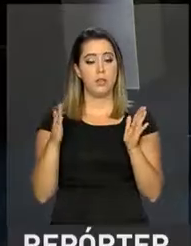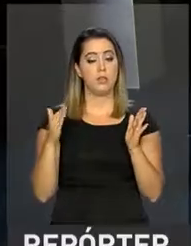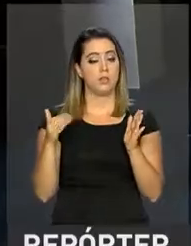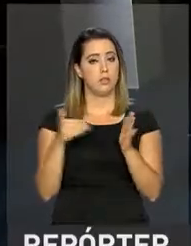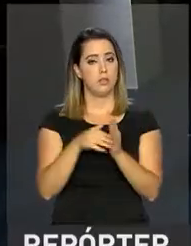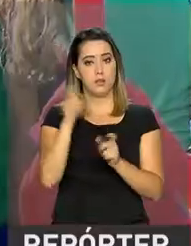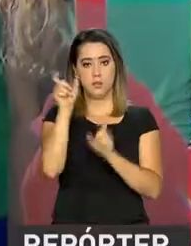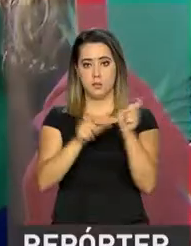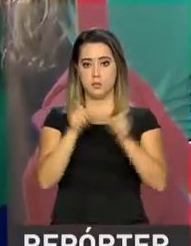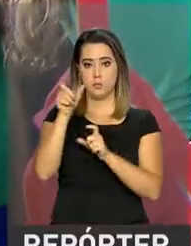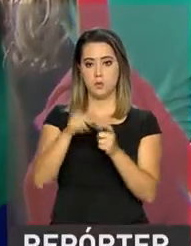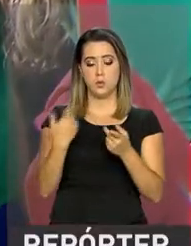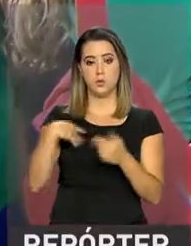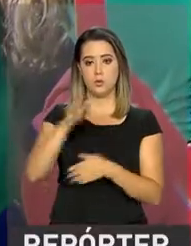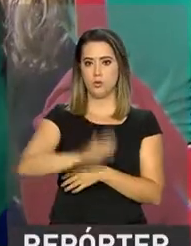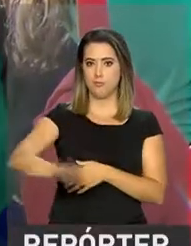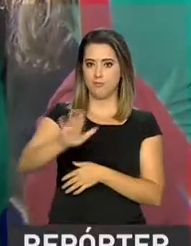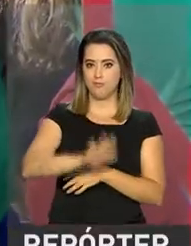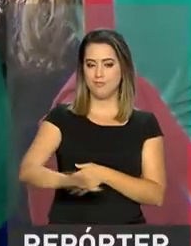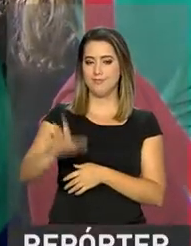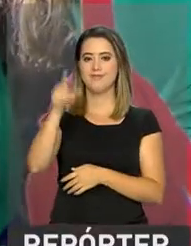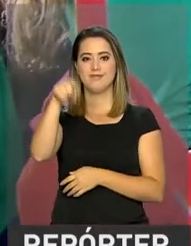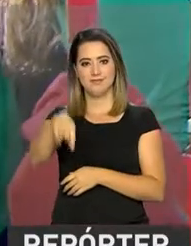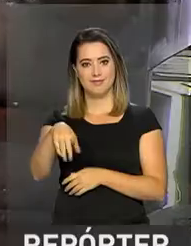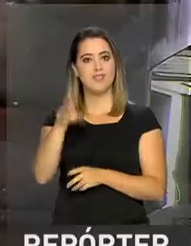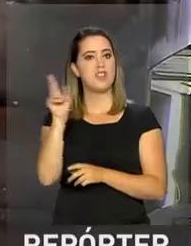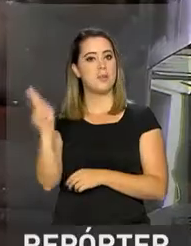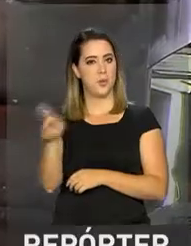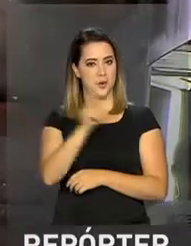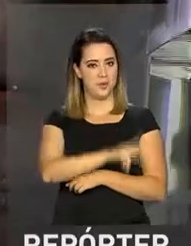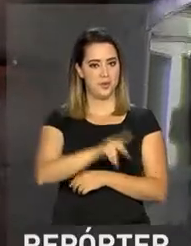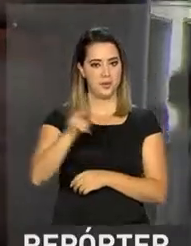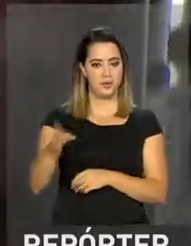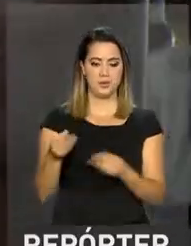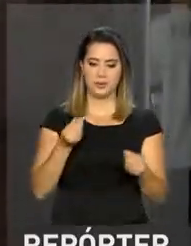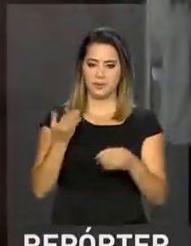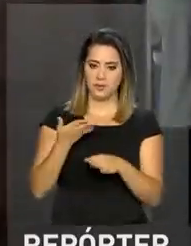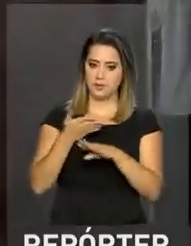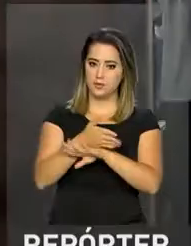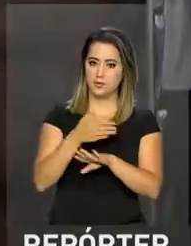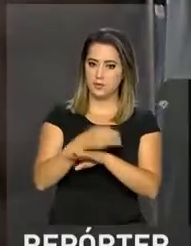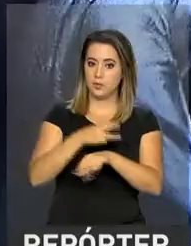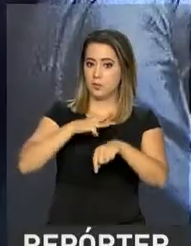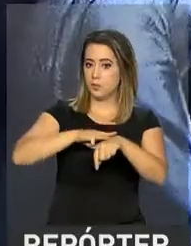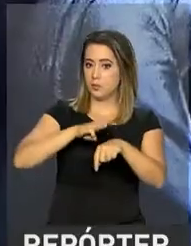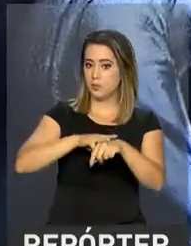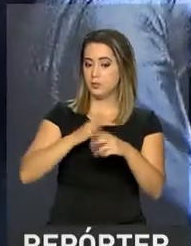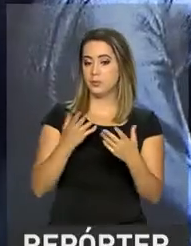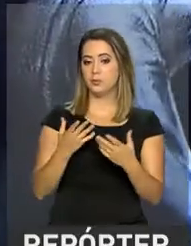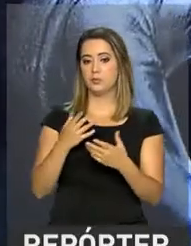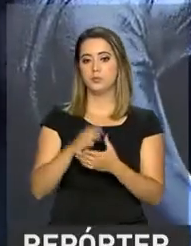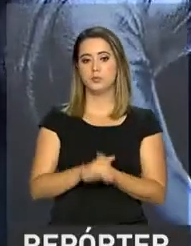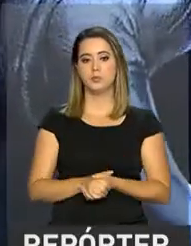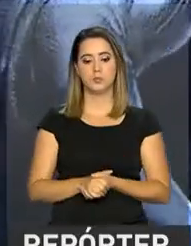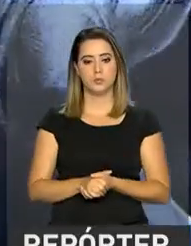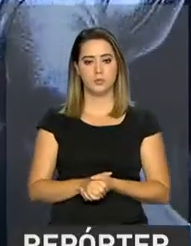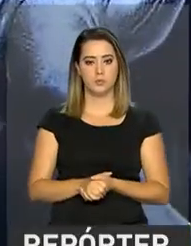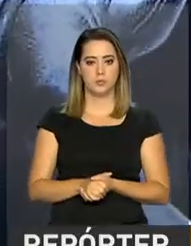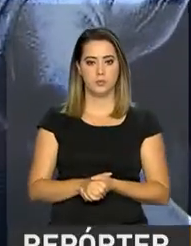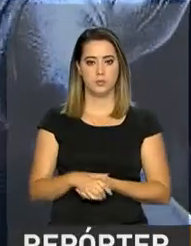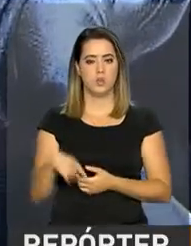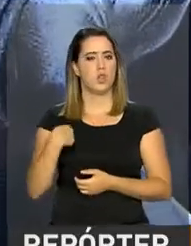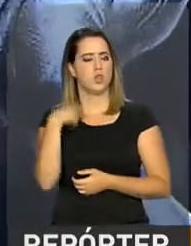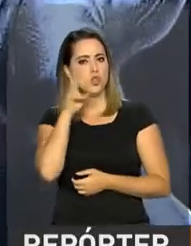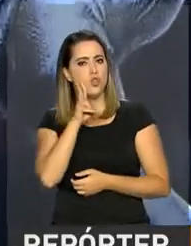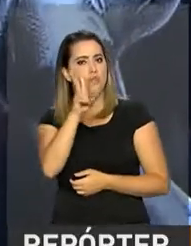personagens preferidos da garotada viraram professores. Que tal entrar na Maticaverna? É que a gente está vendo as coisas que a gente gosta